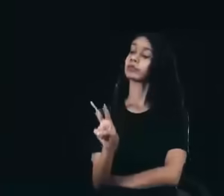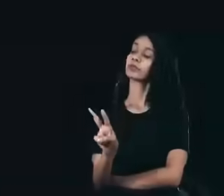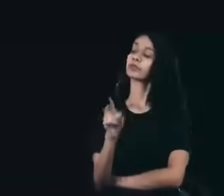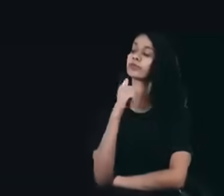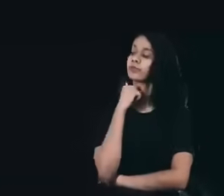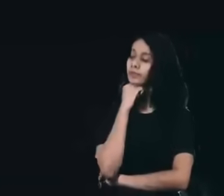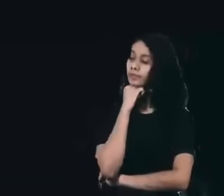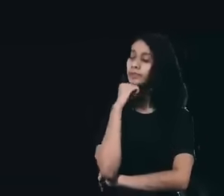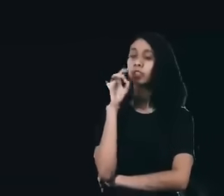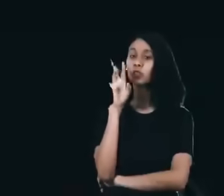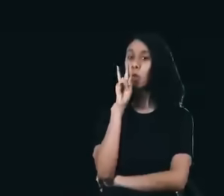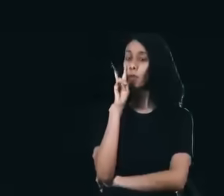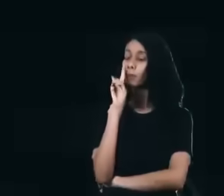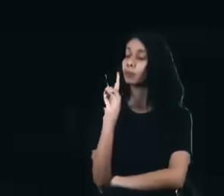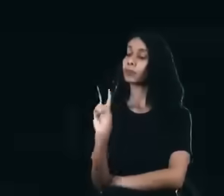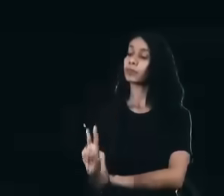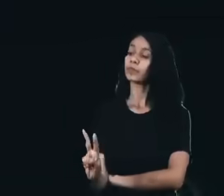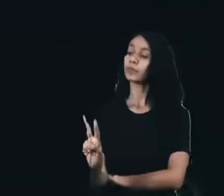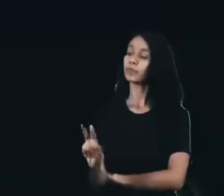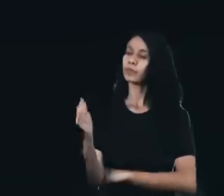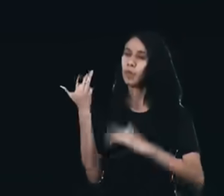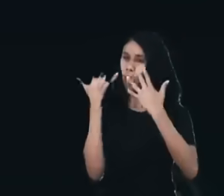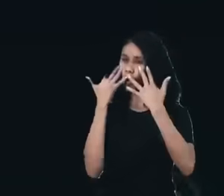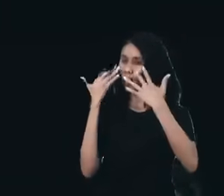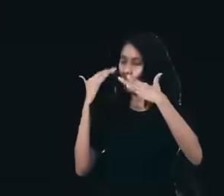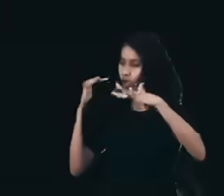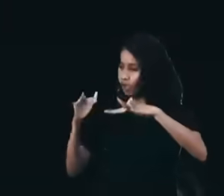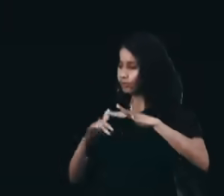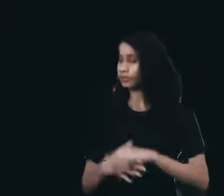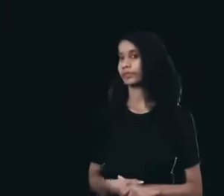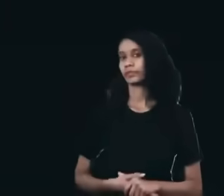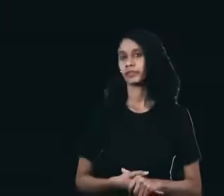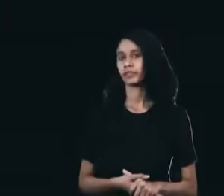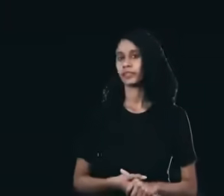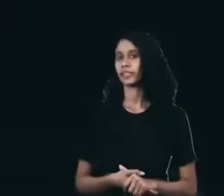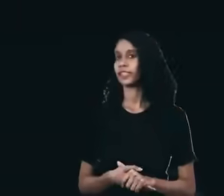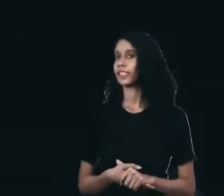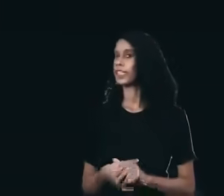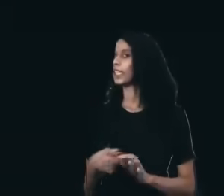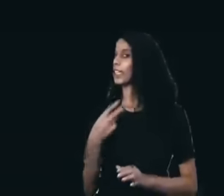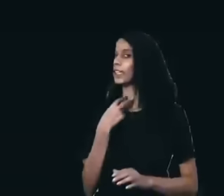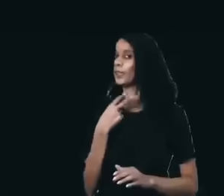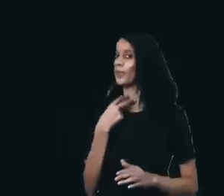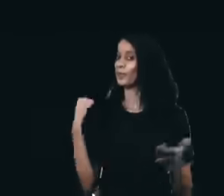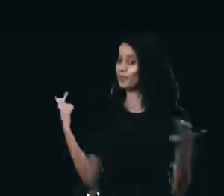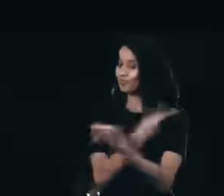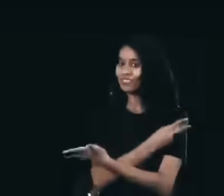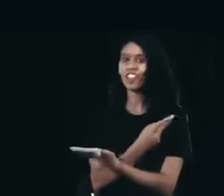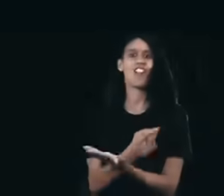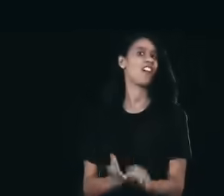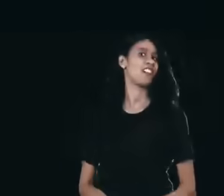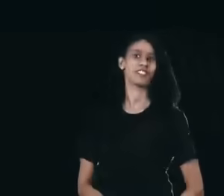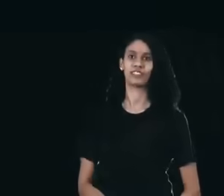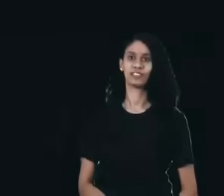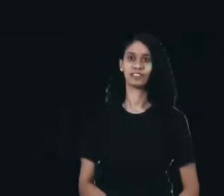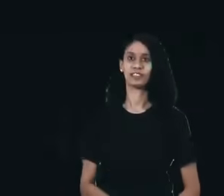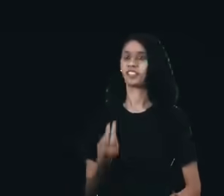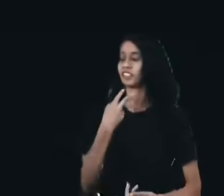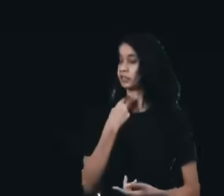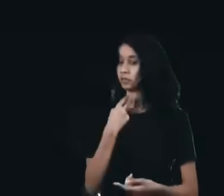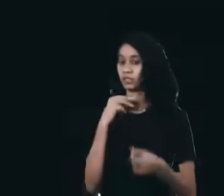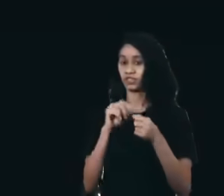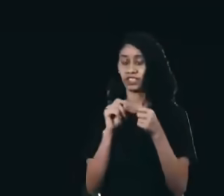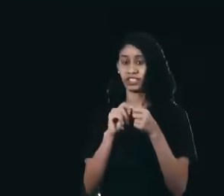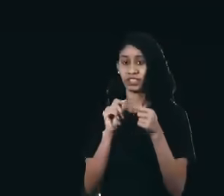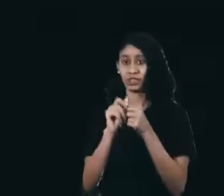observava. Observava atentamente. Eliezer não podia errar. Eliezer não podia levar uma mulher